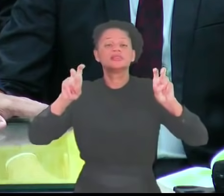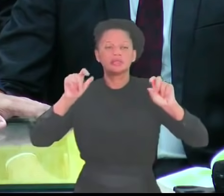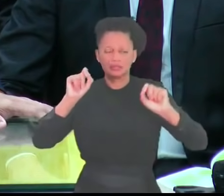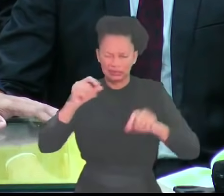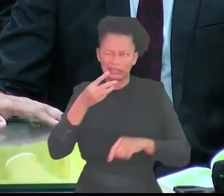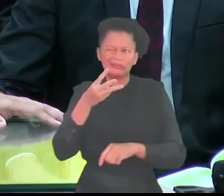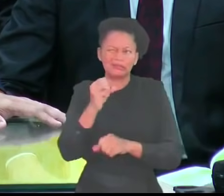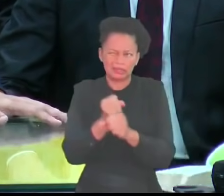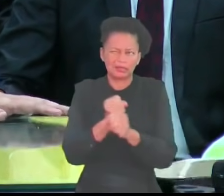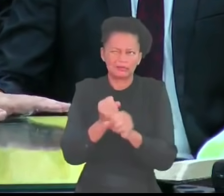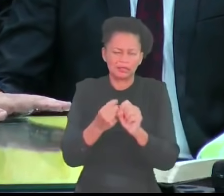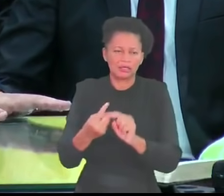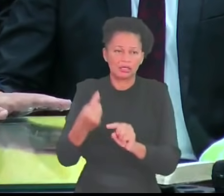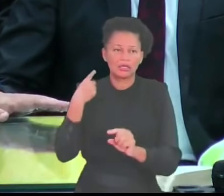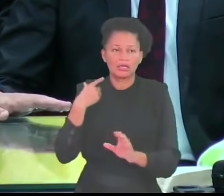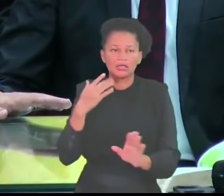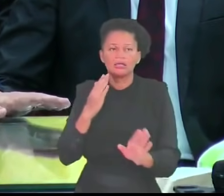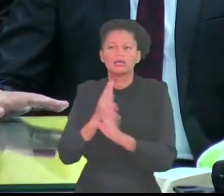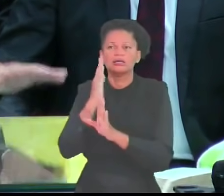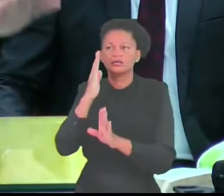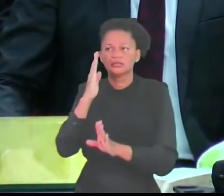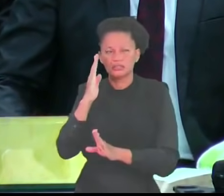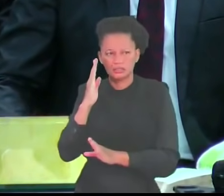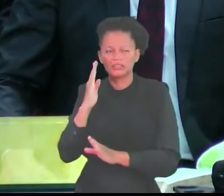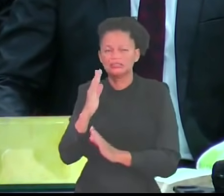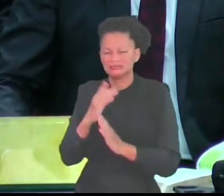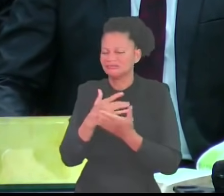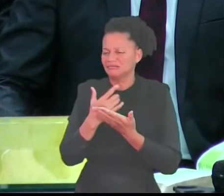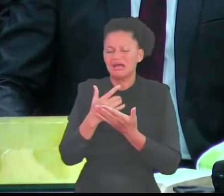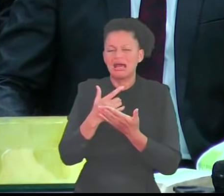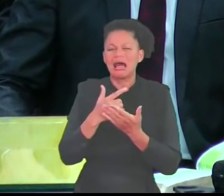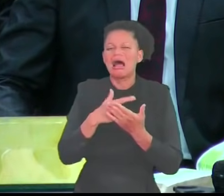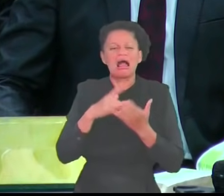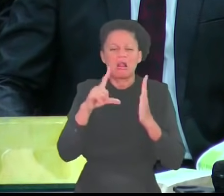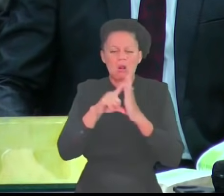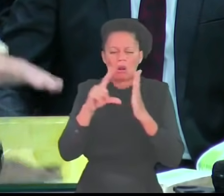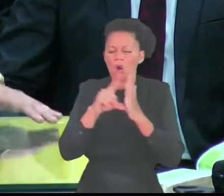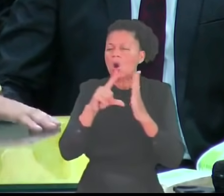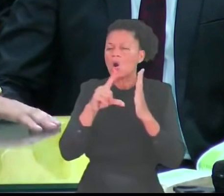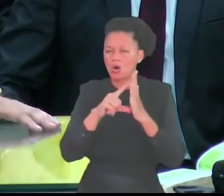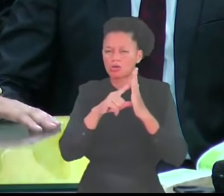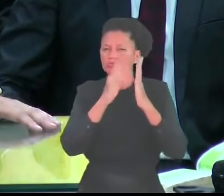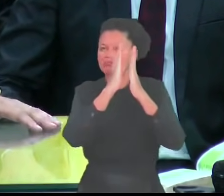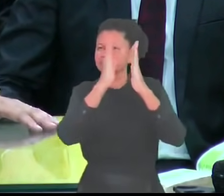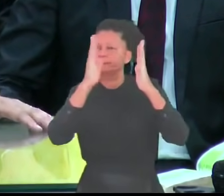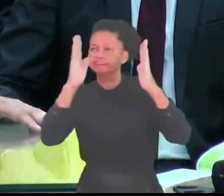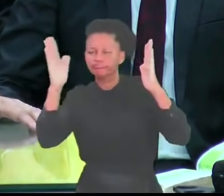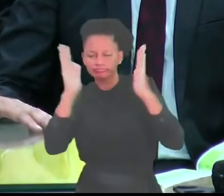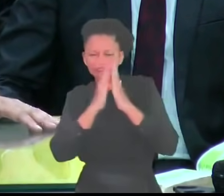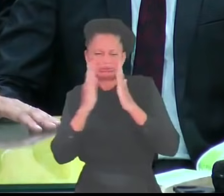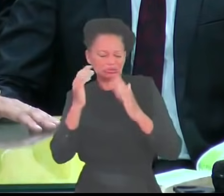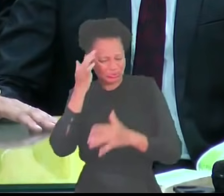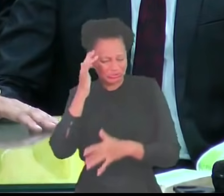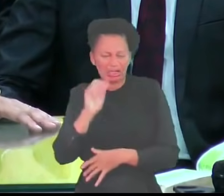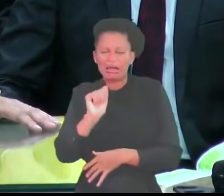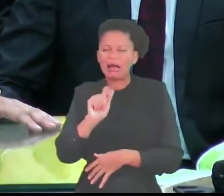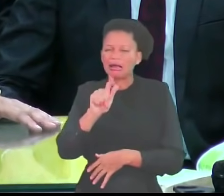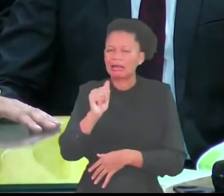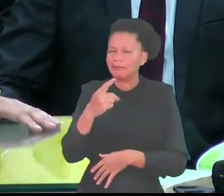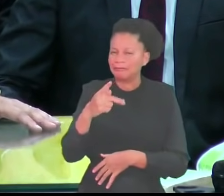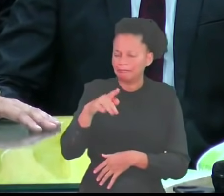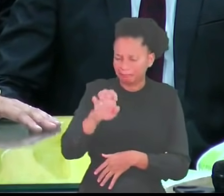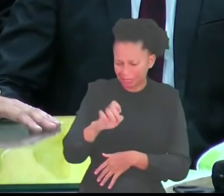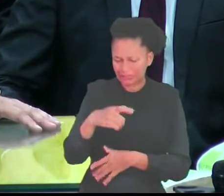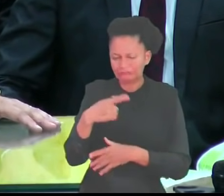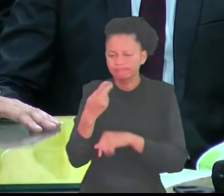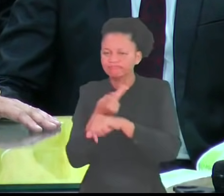30 anos, que eu achei lá nas livrarias, não sei se foi na Ágape, foi na antiga Juerpe, lá embaixo, eu garimpando livros,